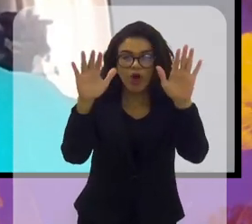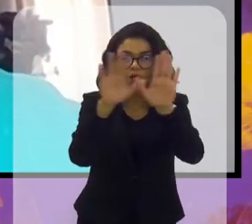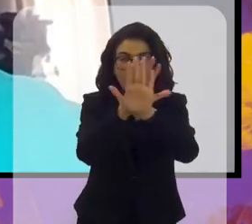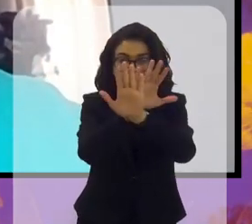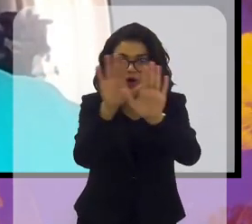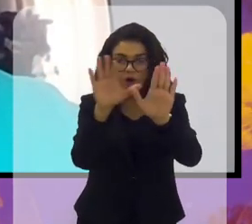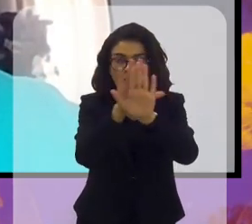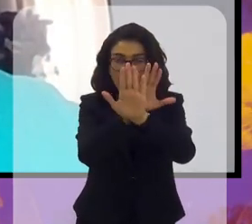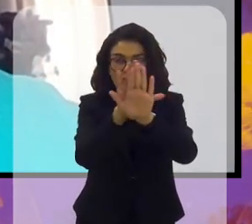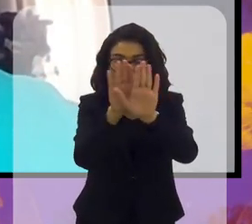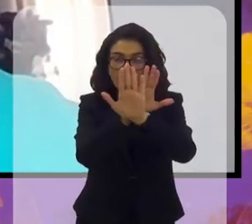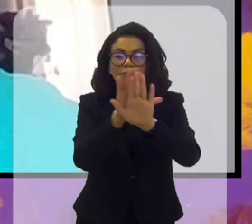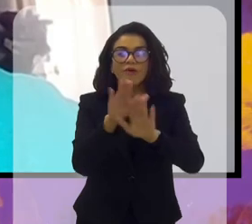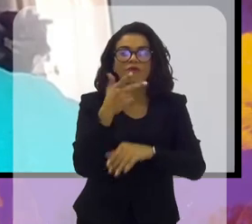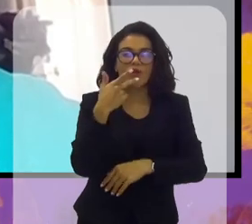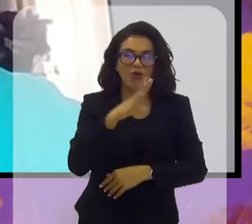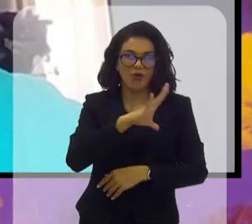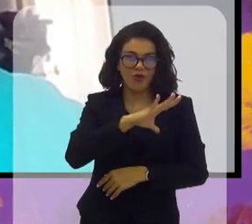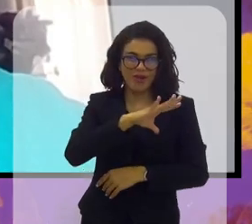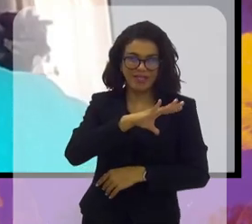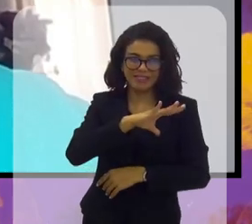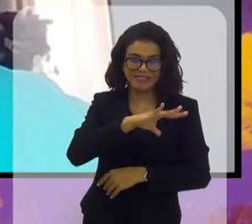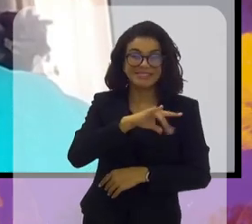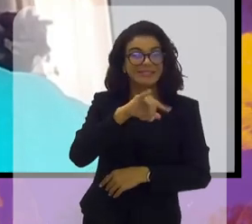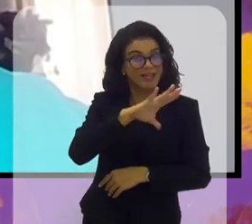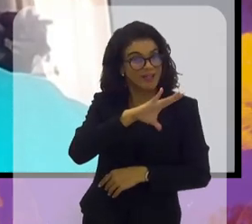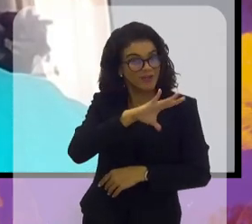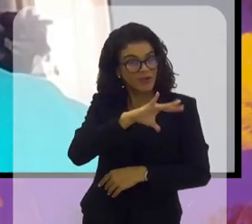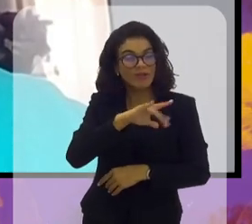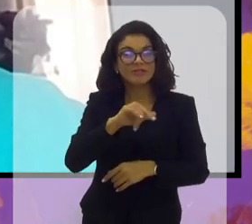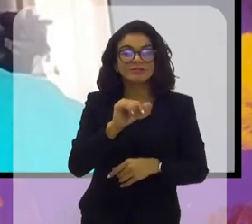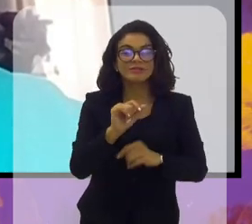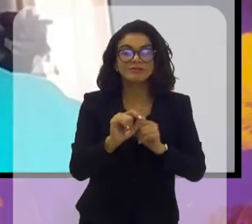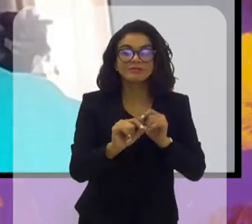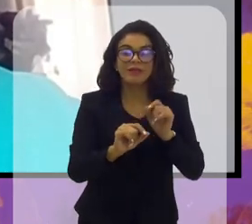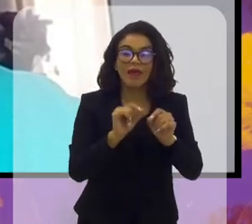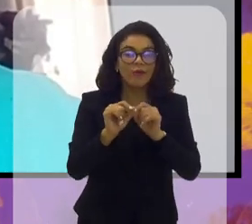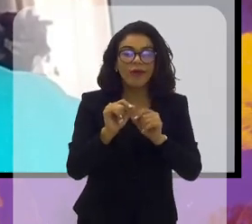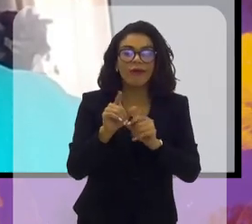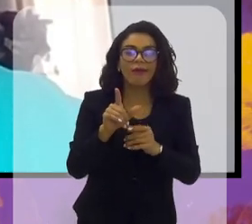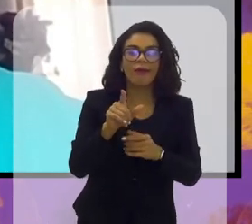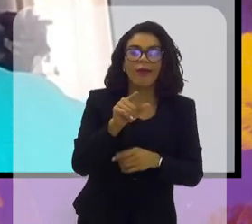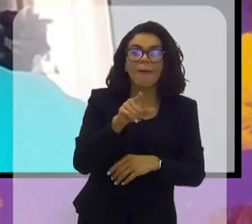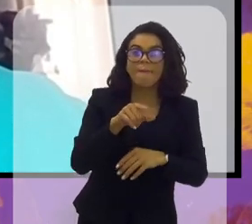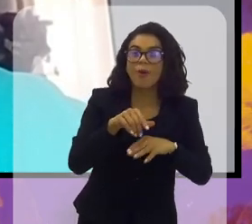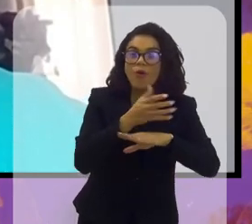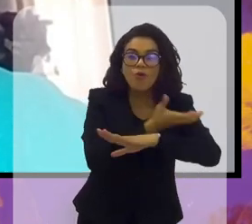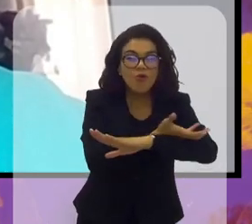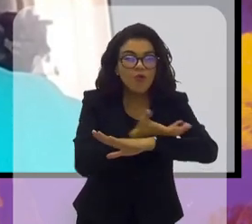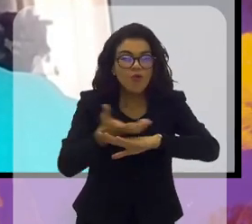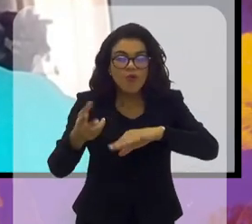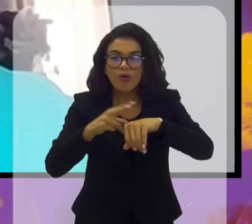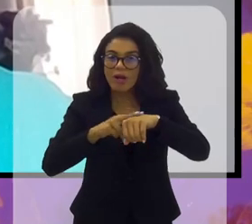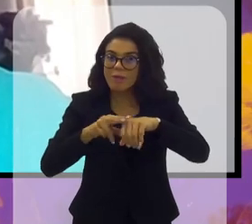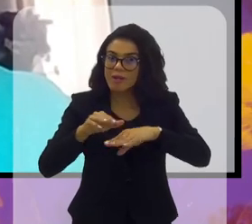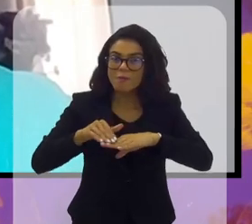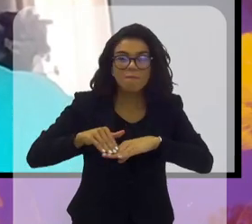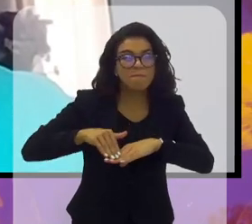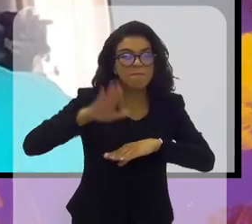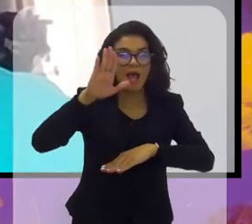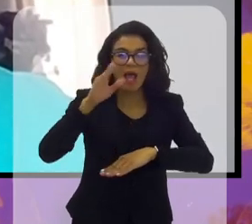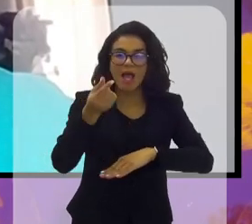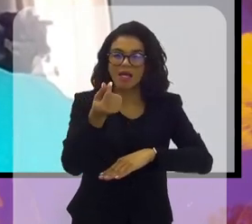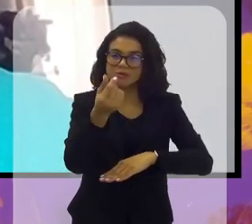resolvido de várias maneiras. A gente falou da Arena do Corinthians. A Arena do Corinthians é provavelmente um dos gramados onde